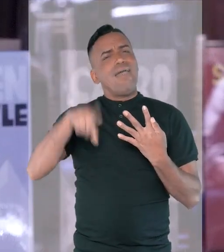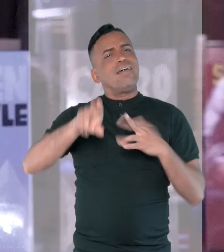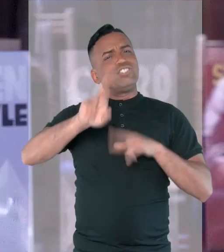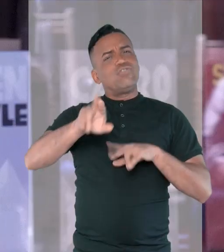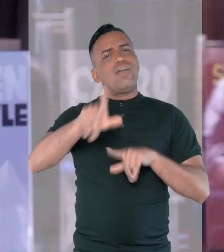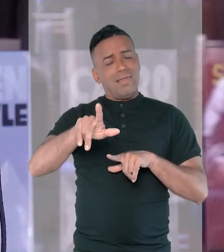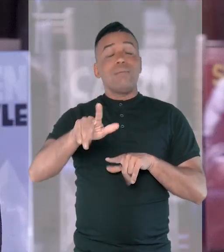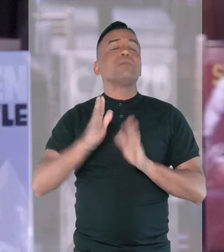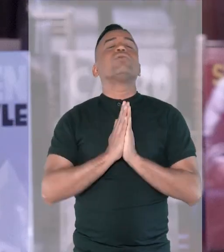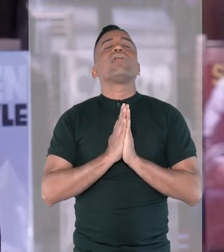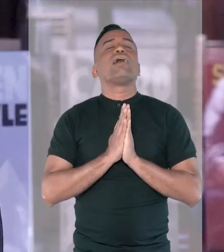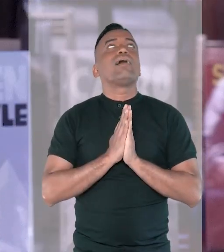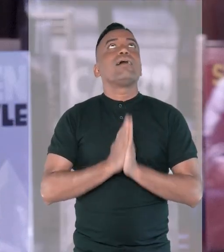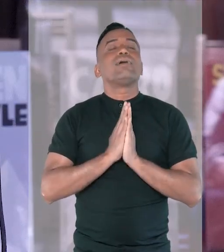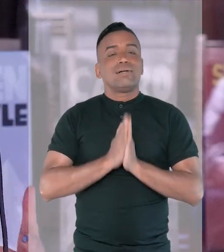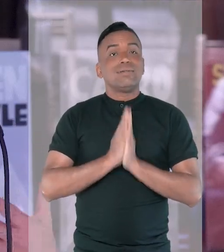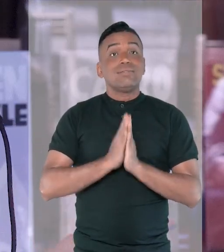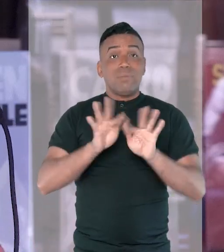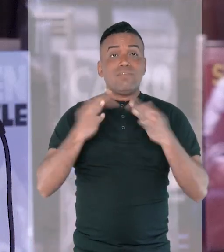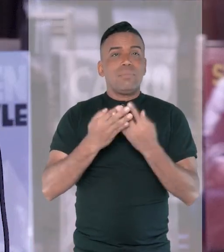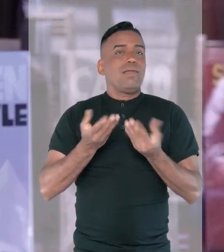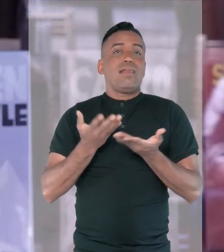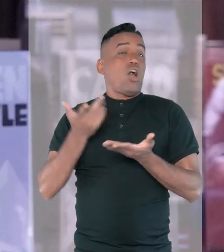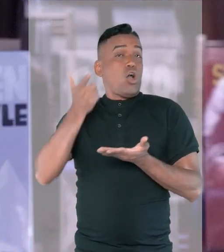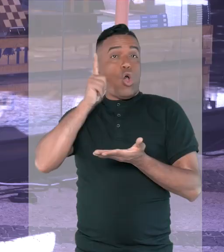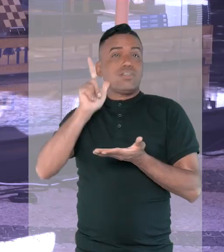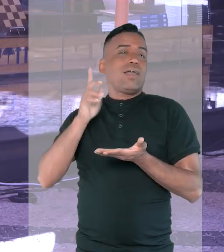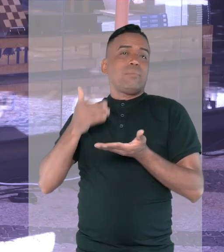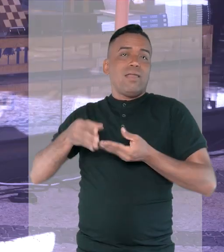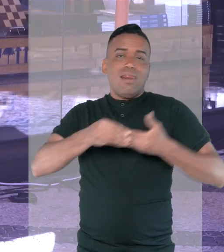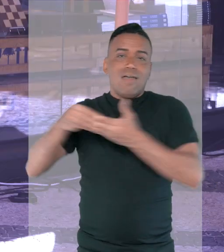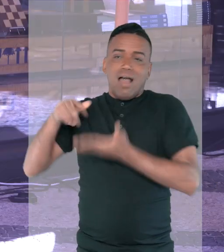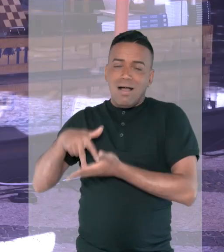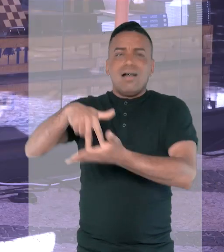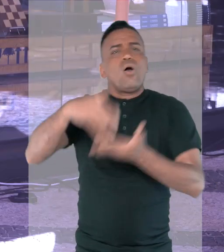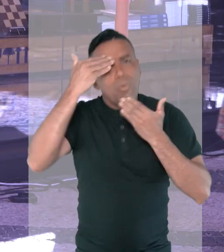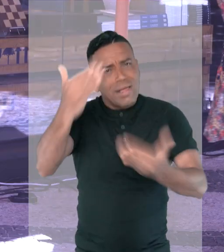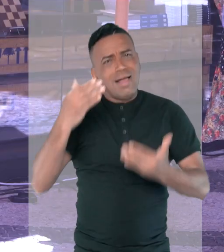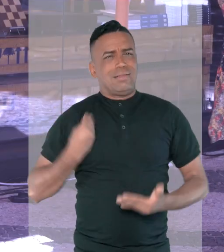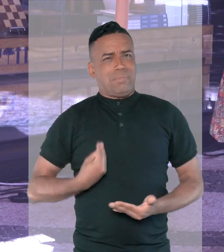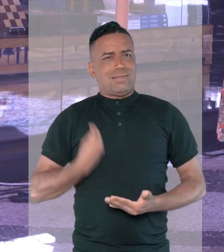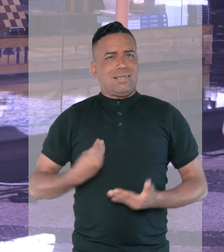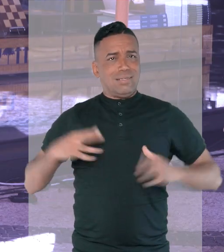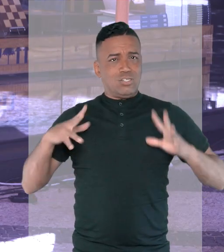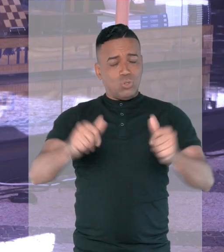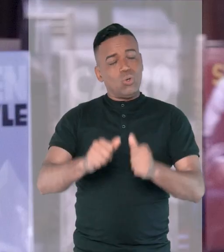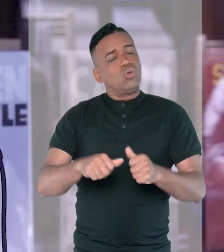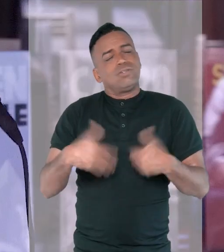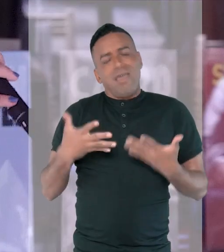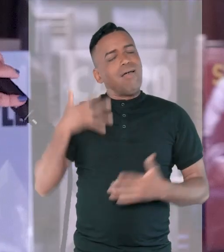muito diferente, mas eu sou muito grata pelos lugares que ela me proporciona chegar. Gente, muito, muito obrigada pela